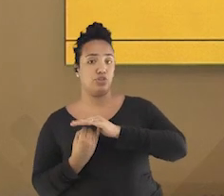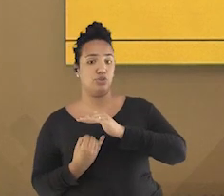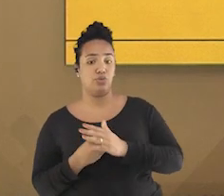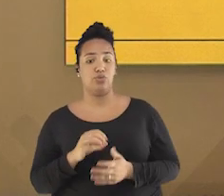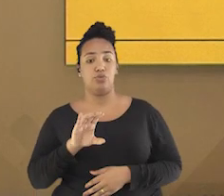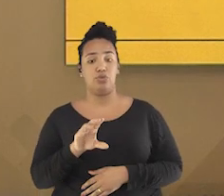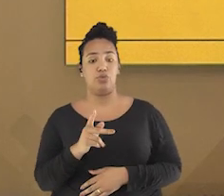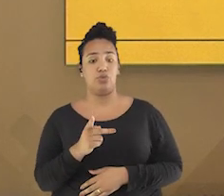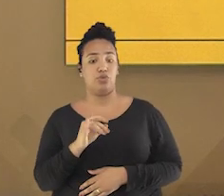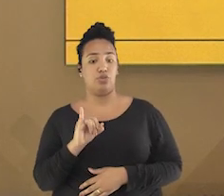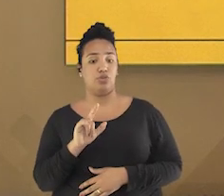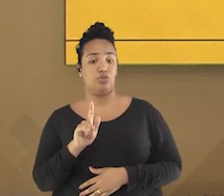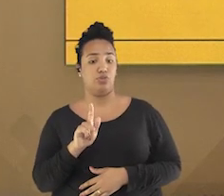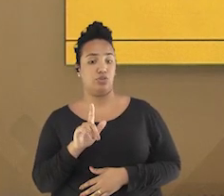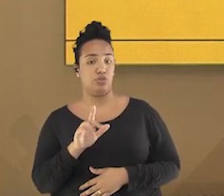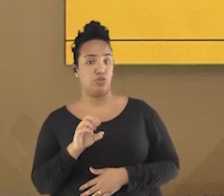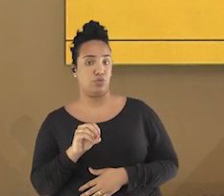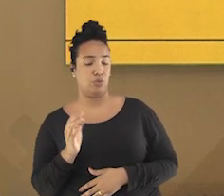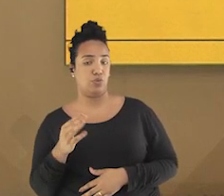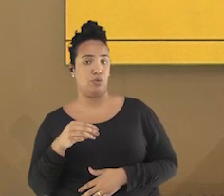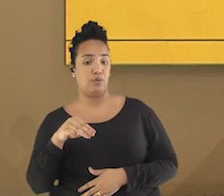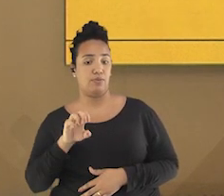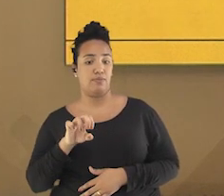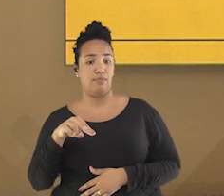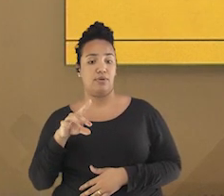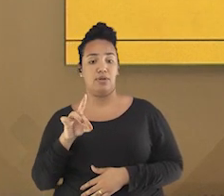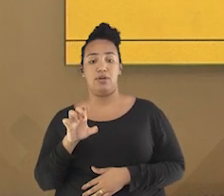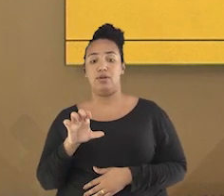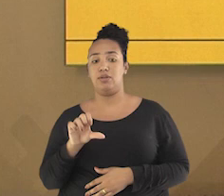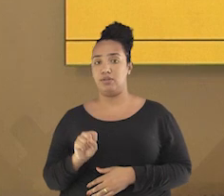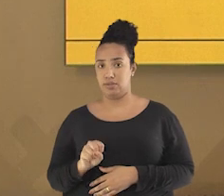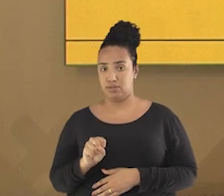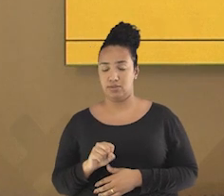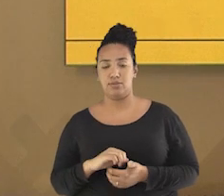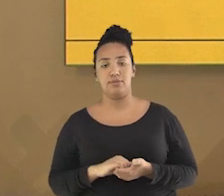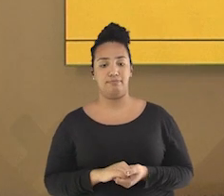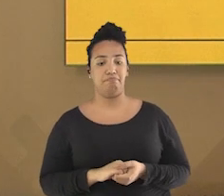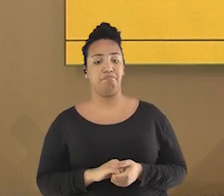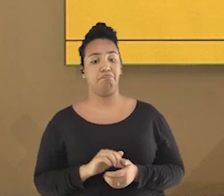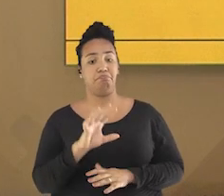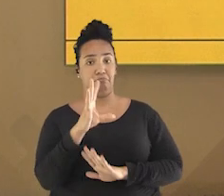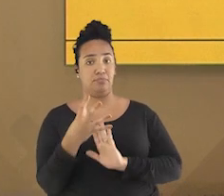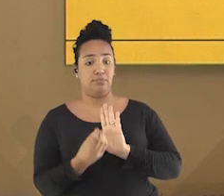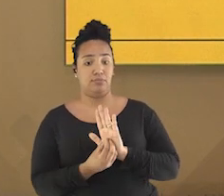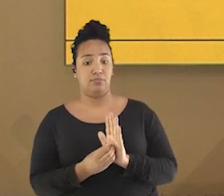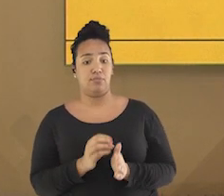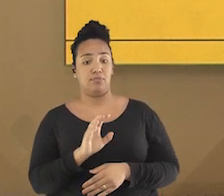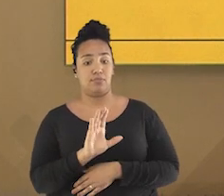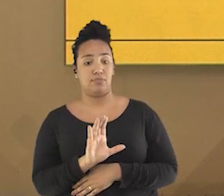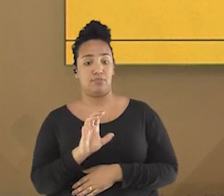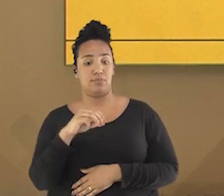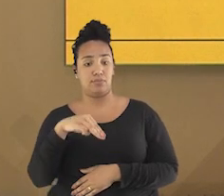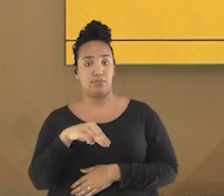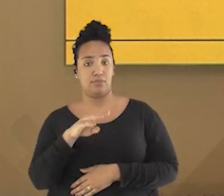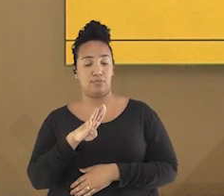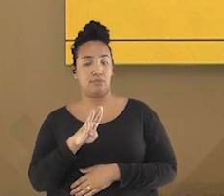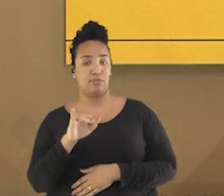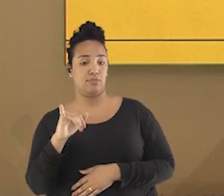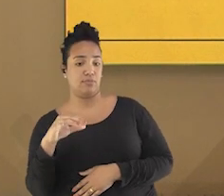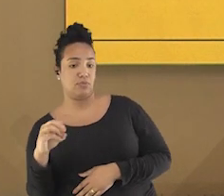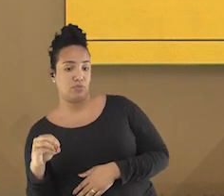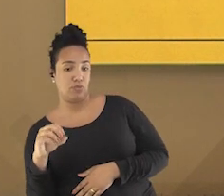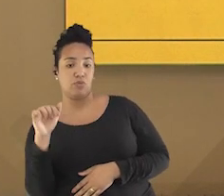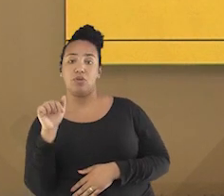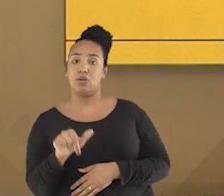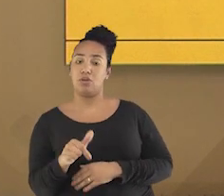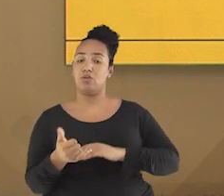de Conservação da Biodiversidade, conhecido e também chamado de ICMBio, que é um importante